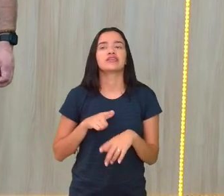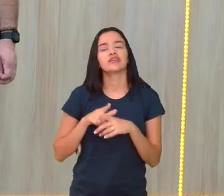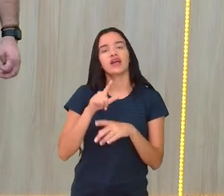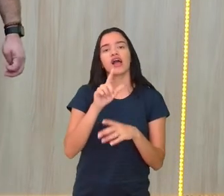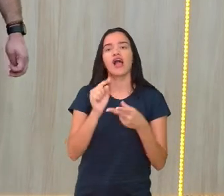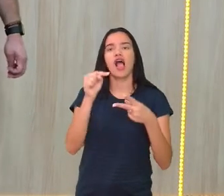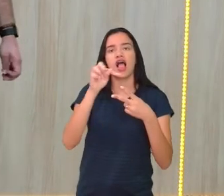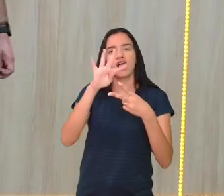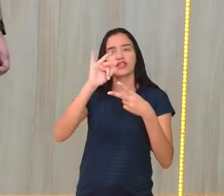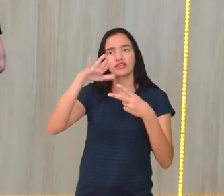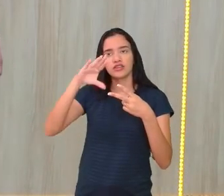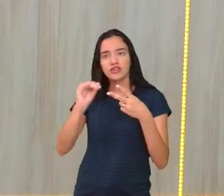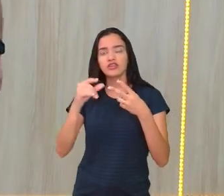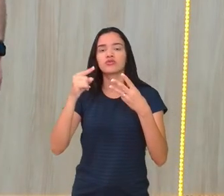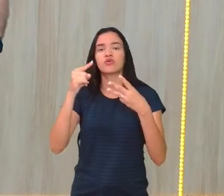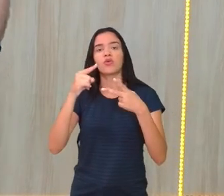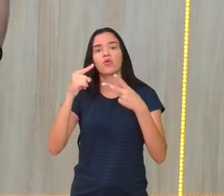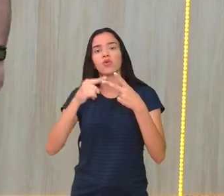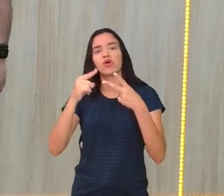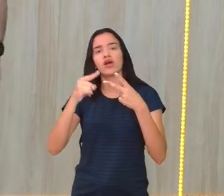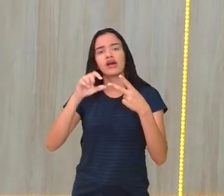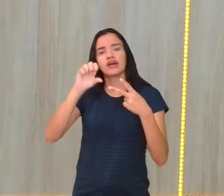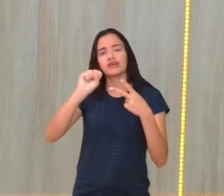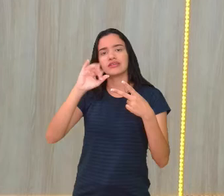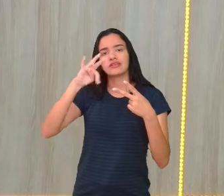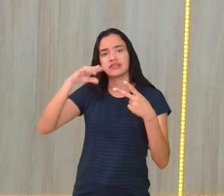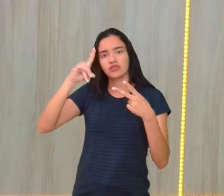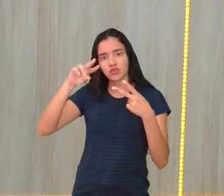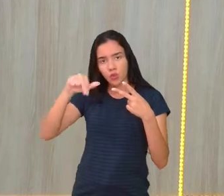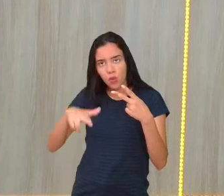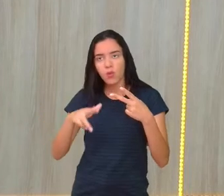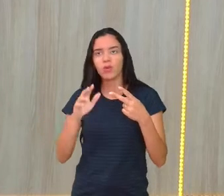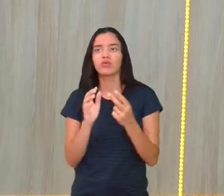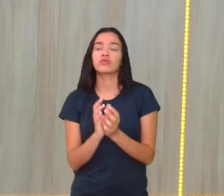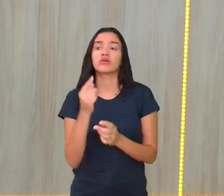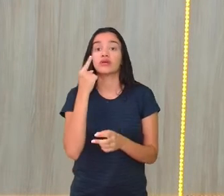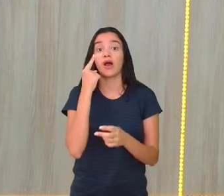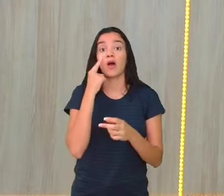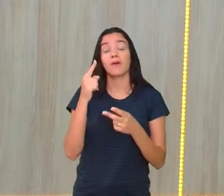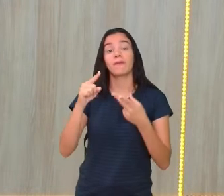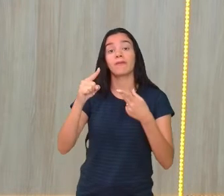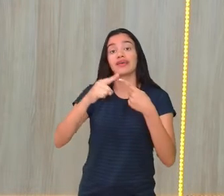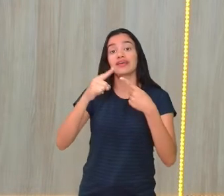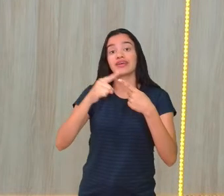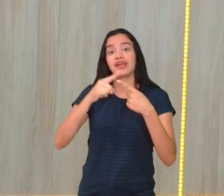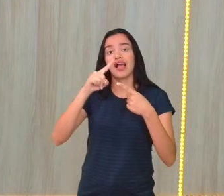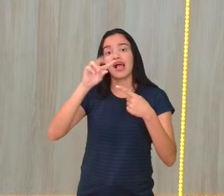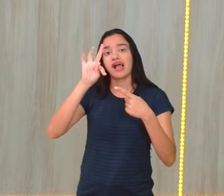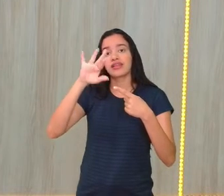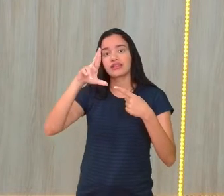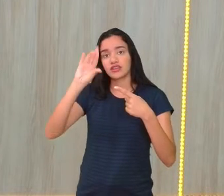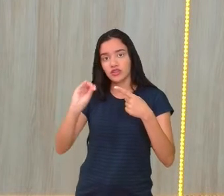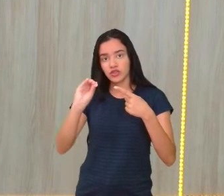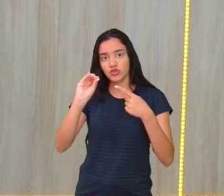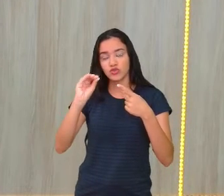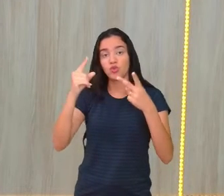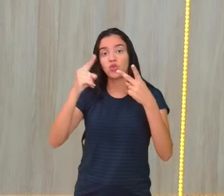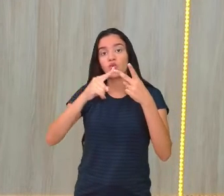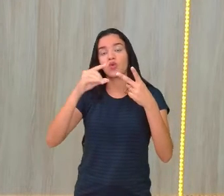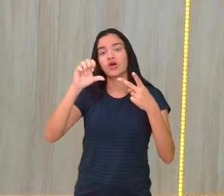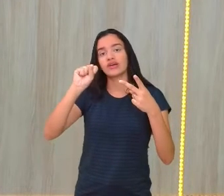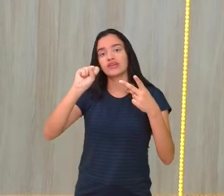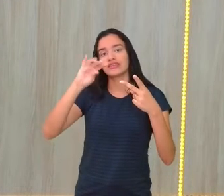Biblos, né, como principais cidades. Vamos voltar ao mapa. Aqui, ó, Tiro, aqui, ó,